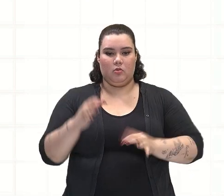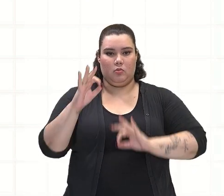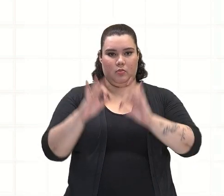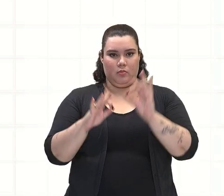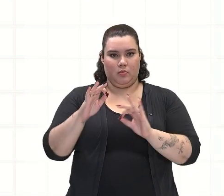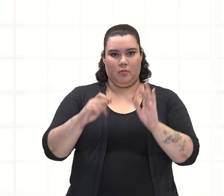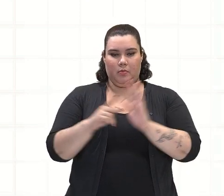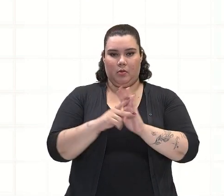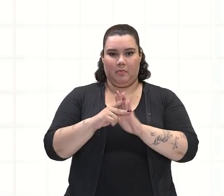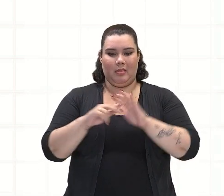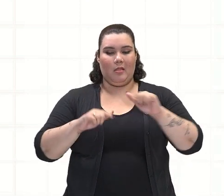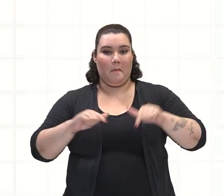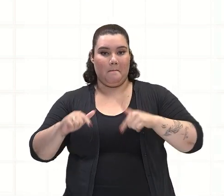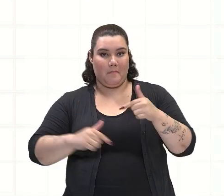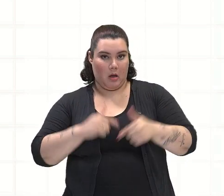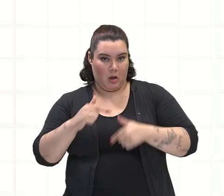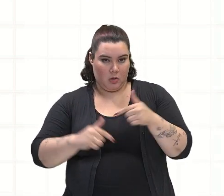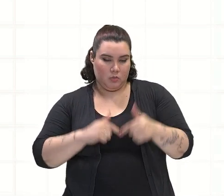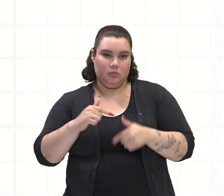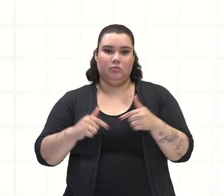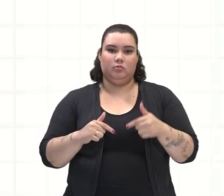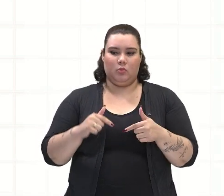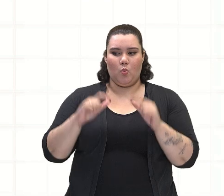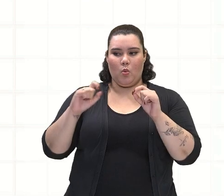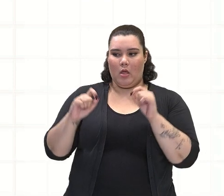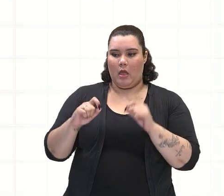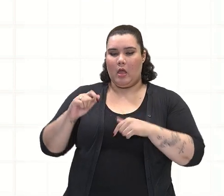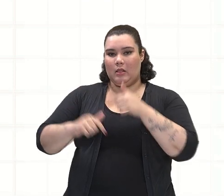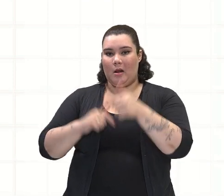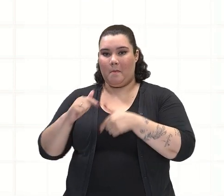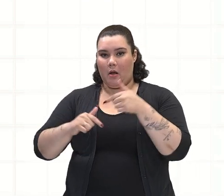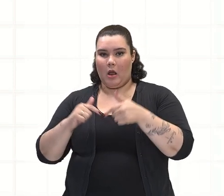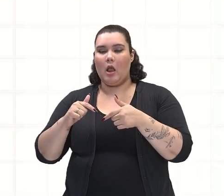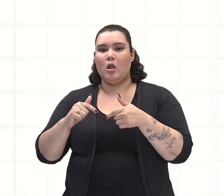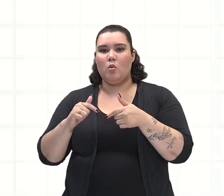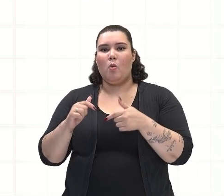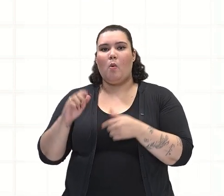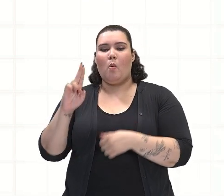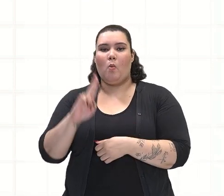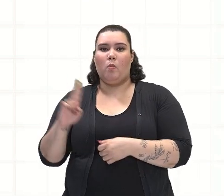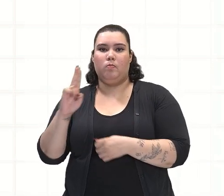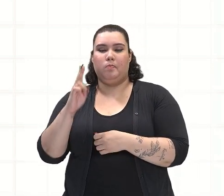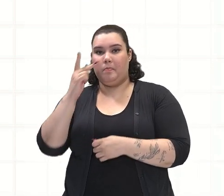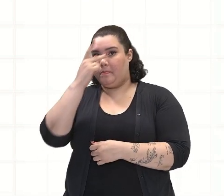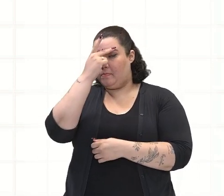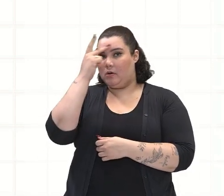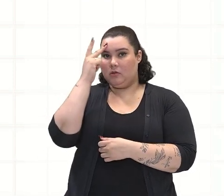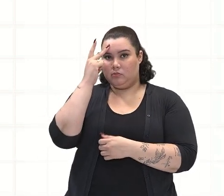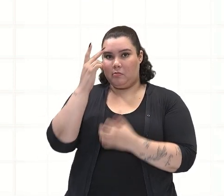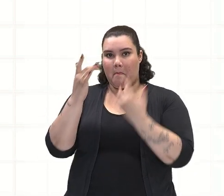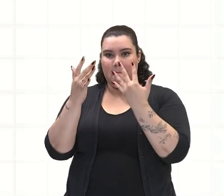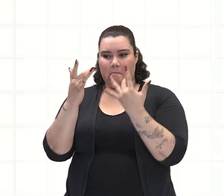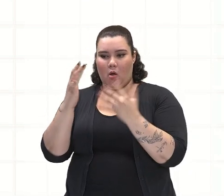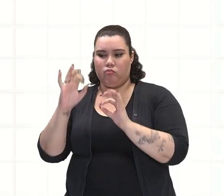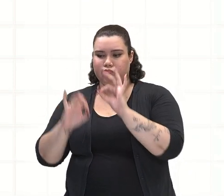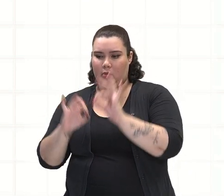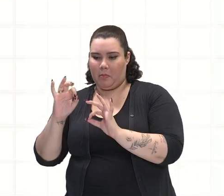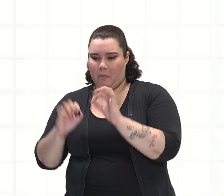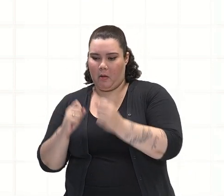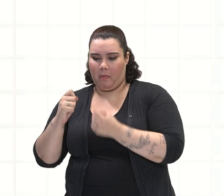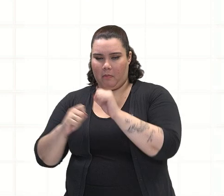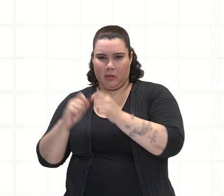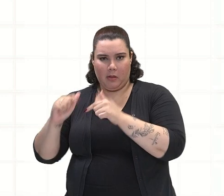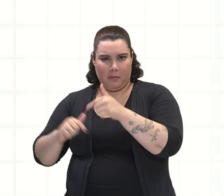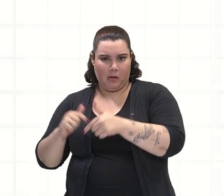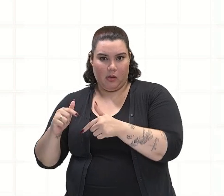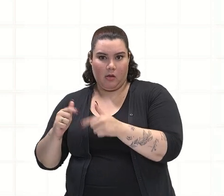transição de trabalho, de manufatura para maquinofatura. Ou seja, do trabalho feito manualmente pela força do homem